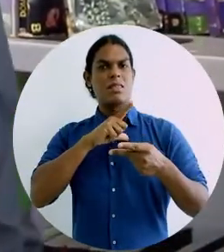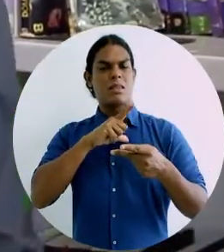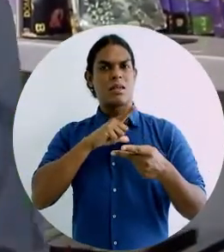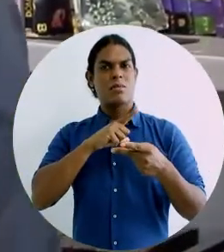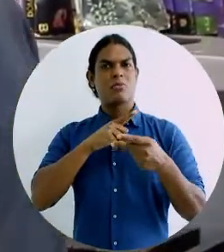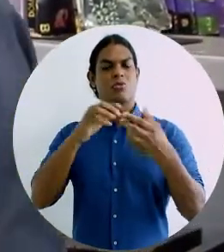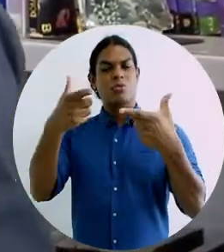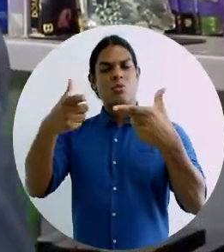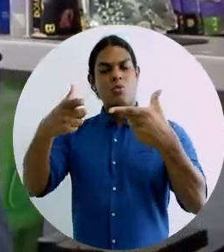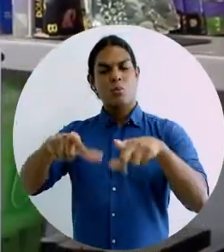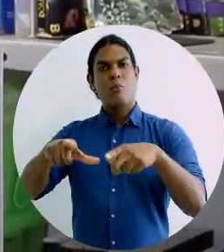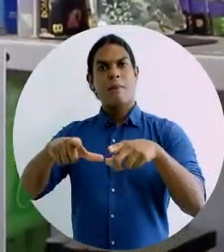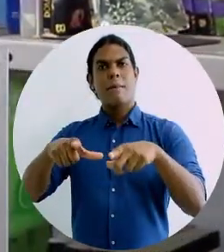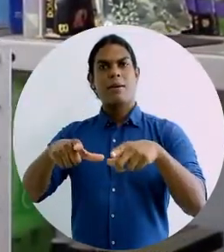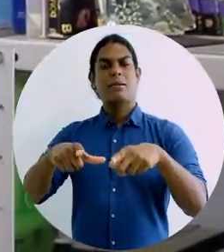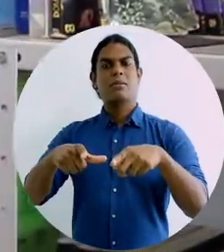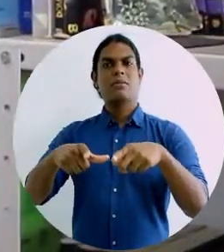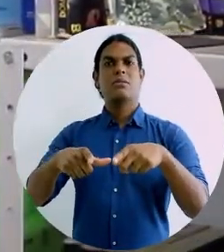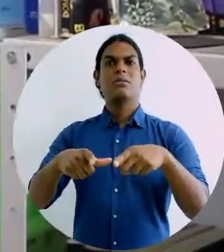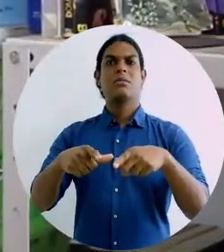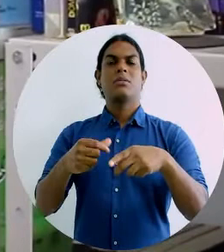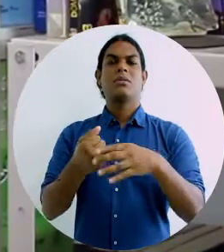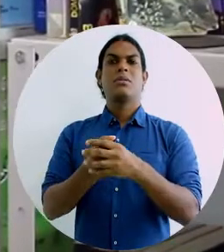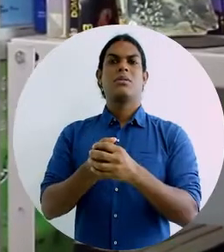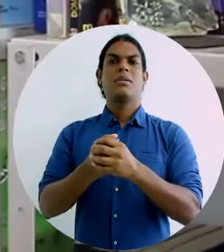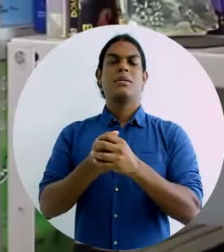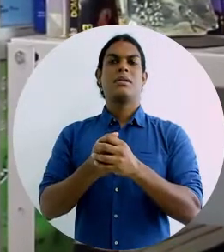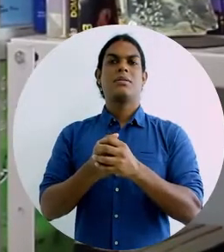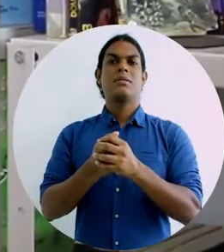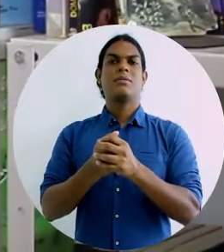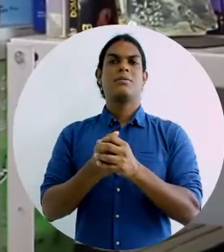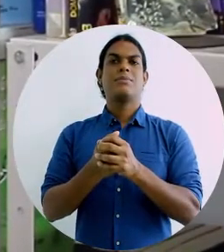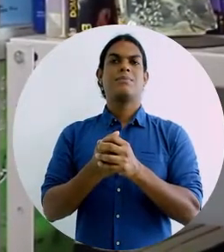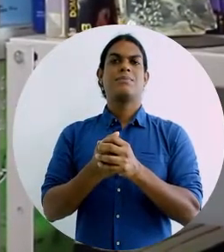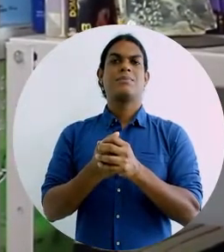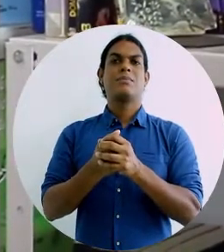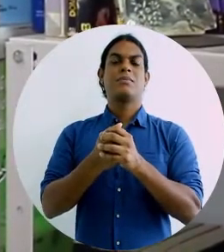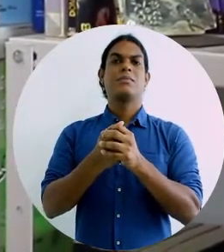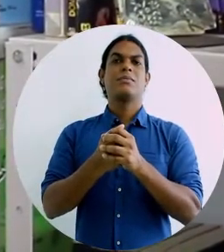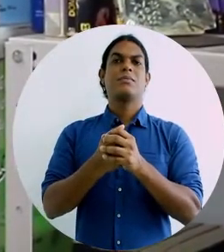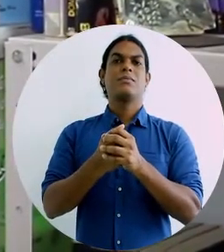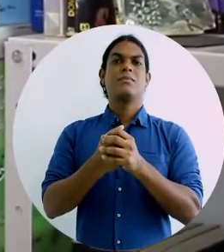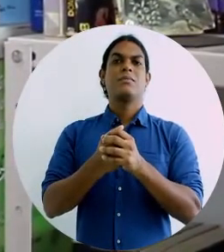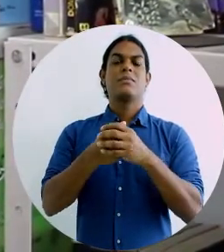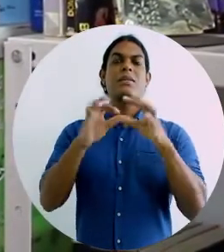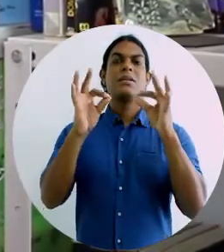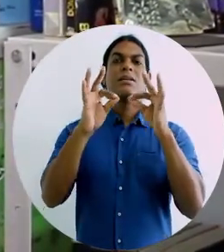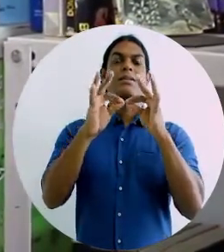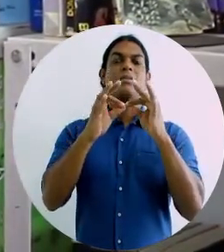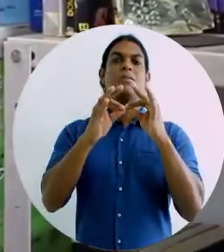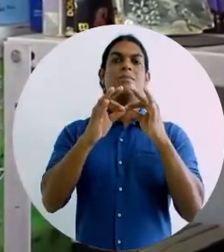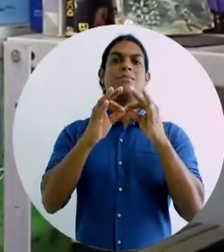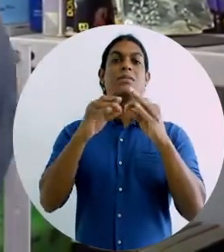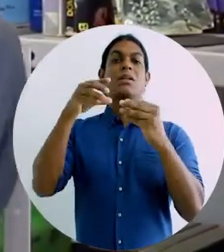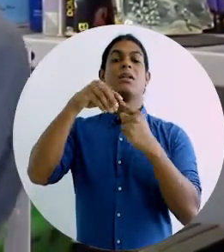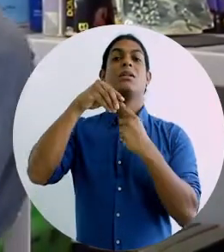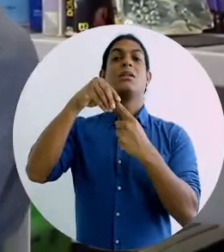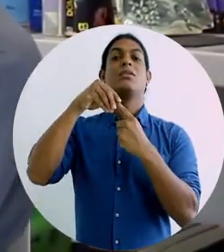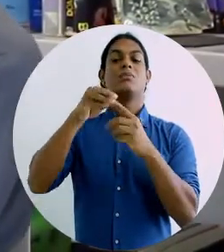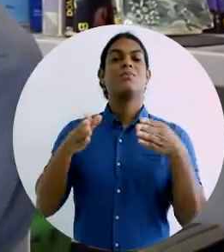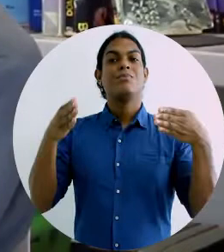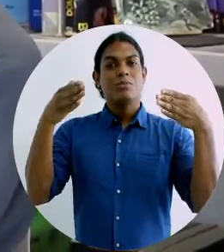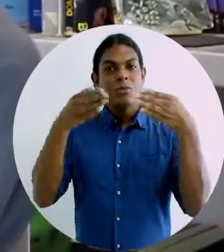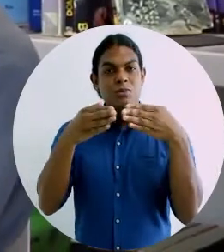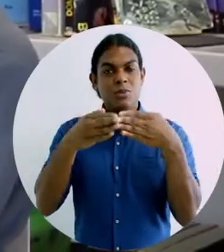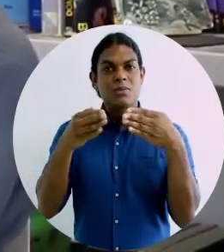uma doação que foi feita, que nós temos aqui muito material que é religioso. Vou mostrar para vocês aqui, por exemplo, o mais importante é o